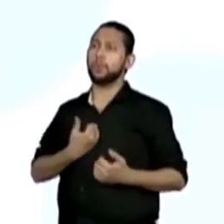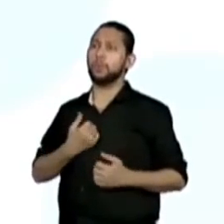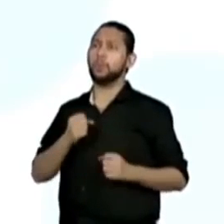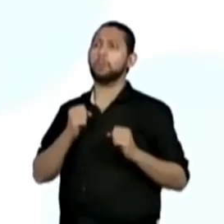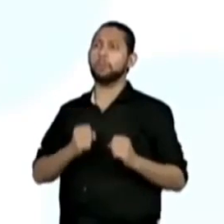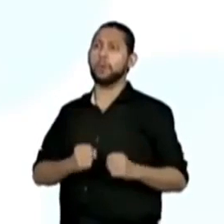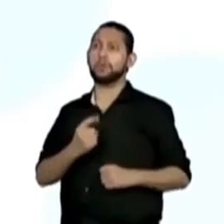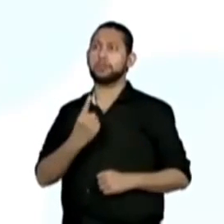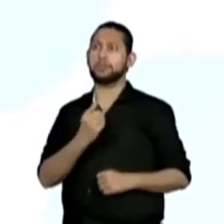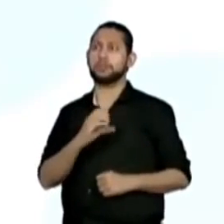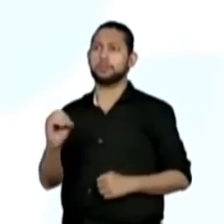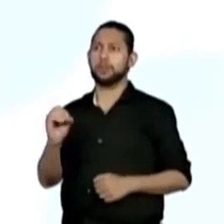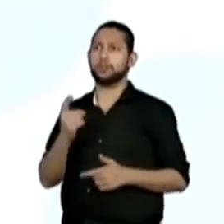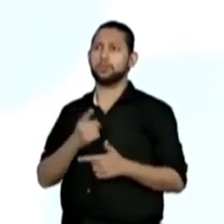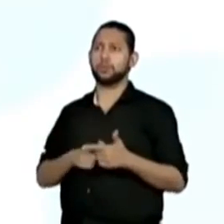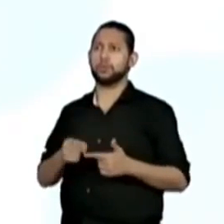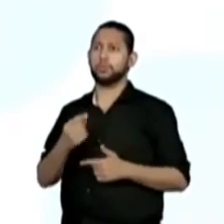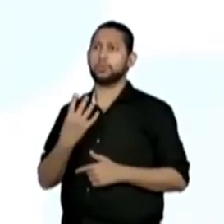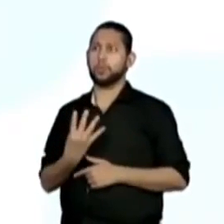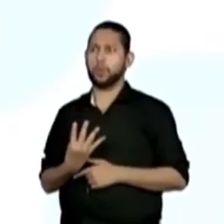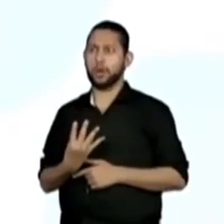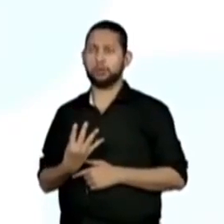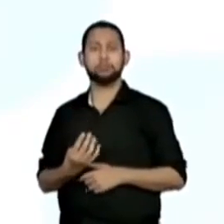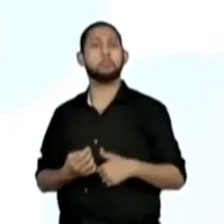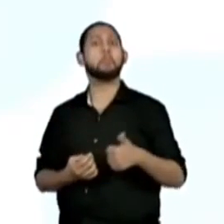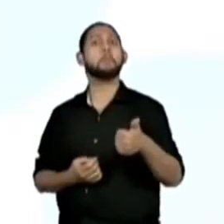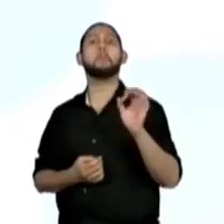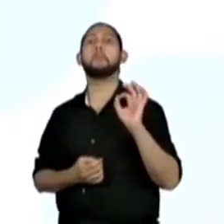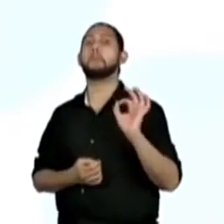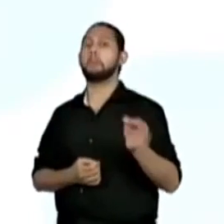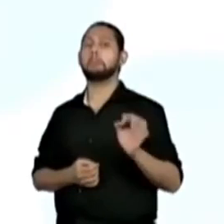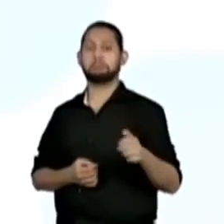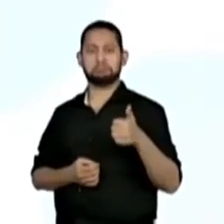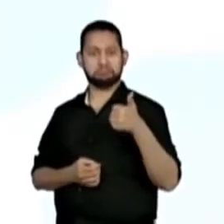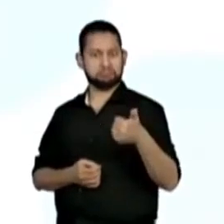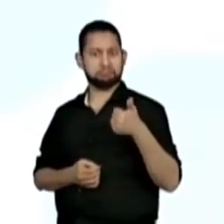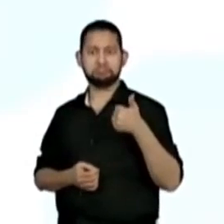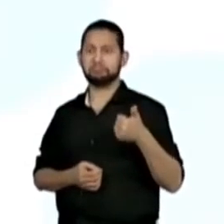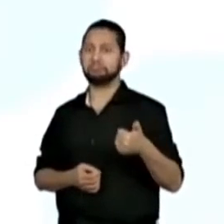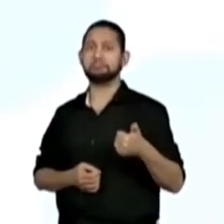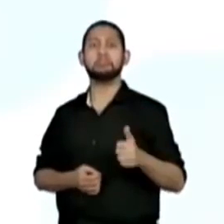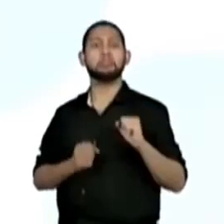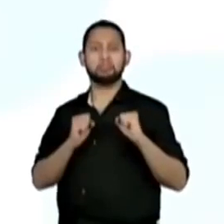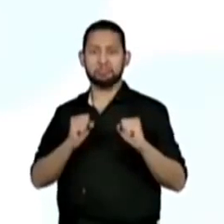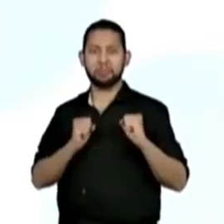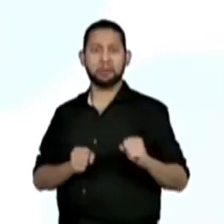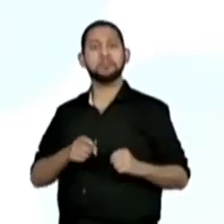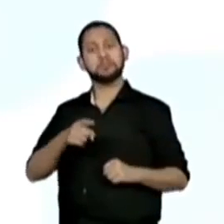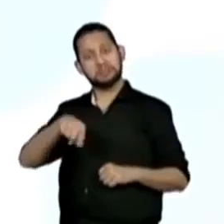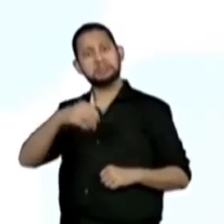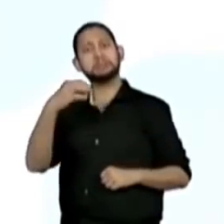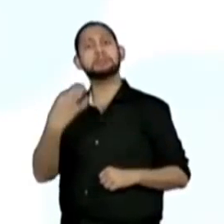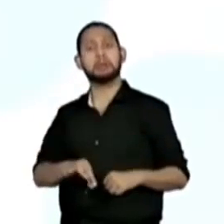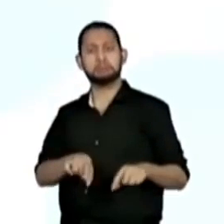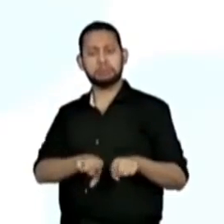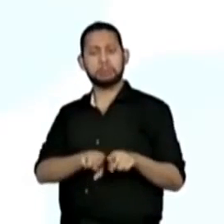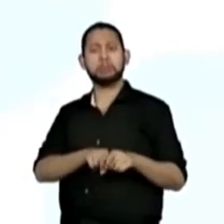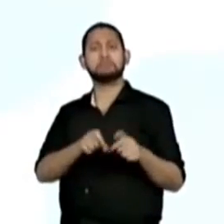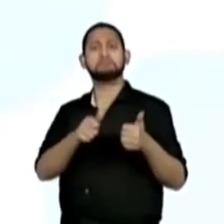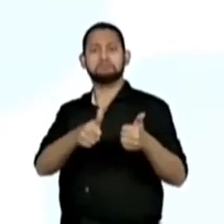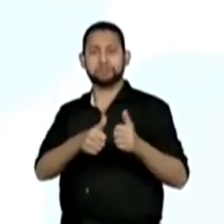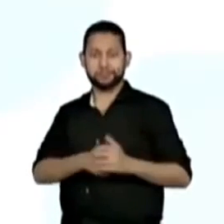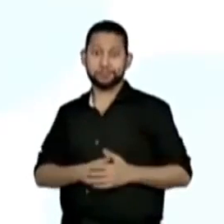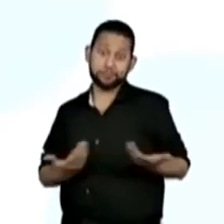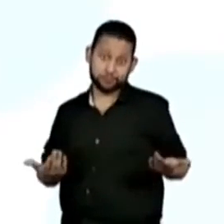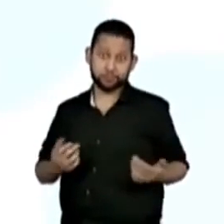o 100 por 4 e eu já teria esse valor Está correto Lucas está correto também então eu estou